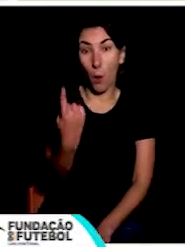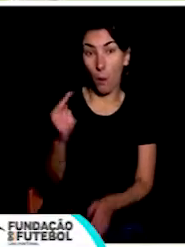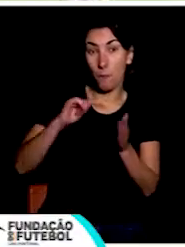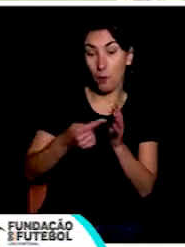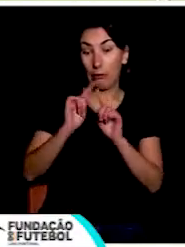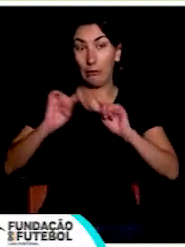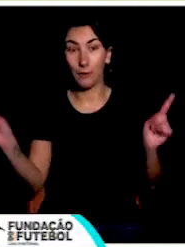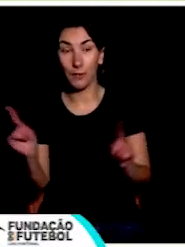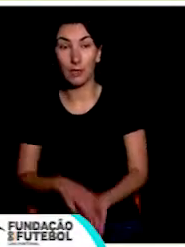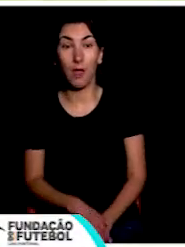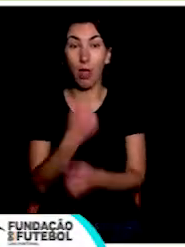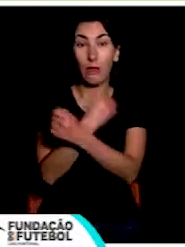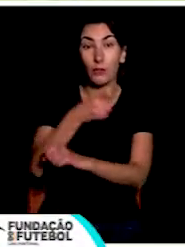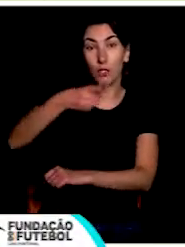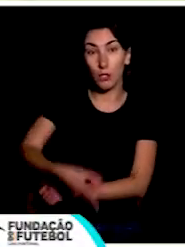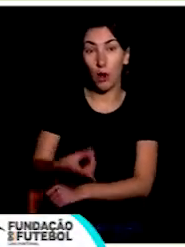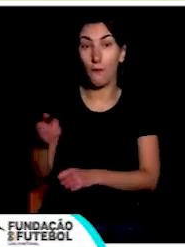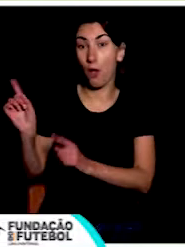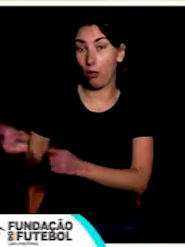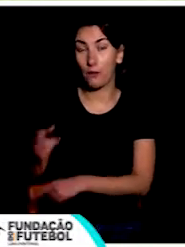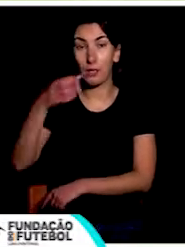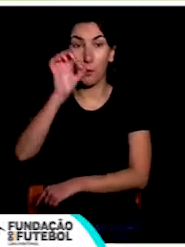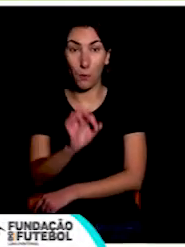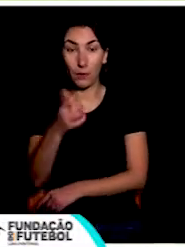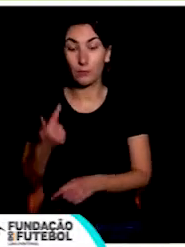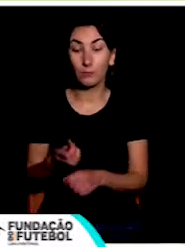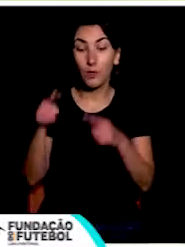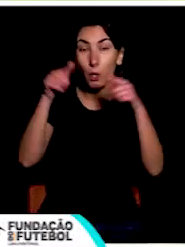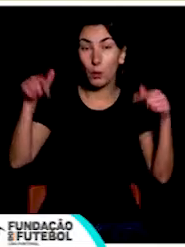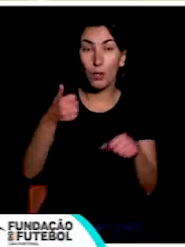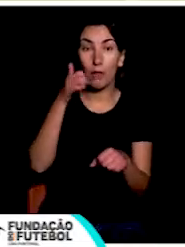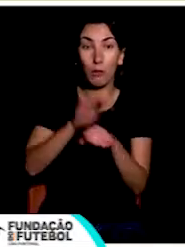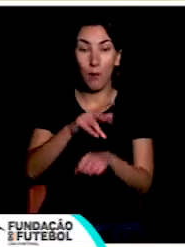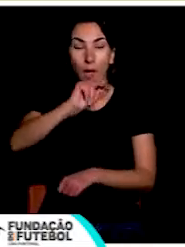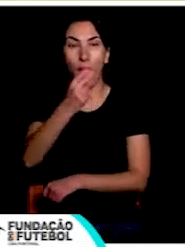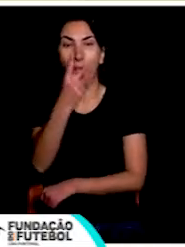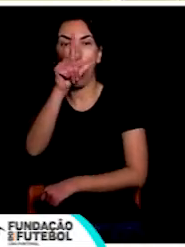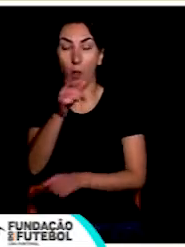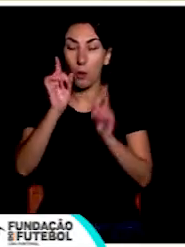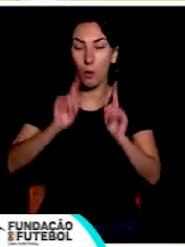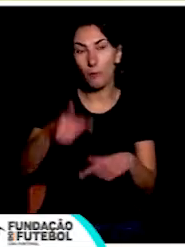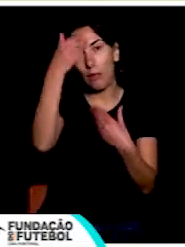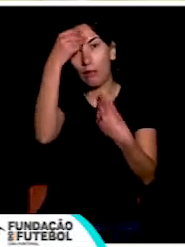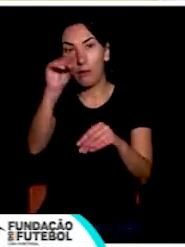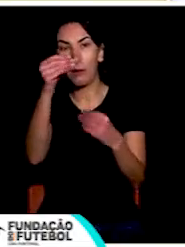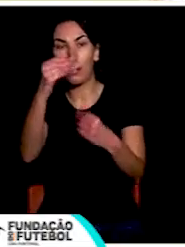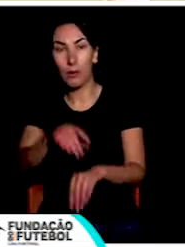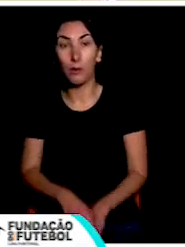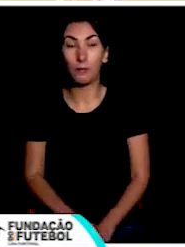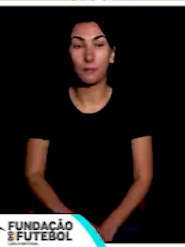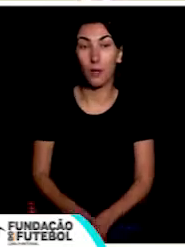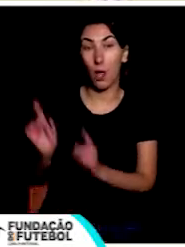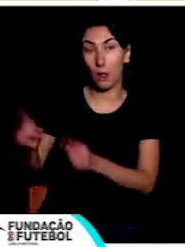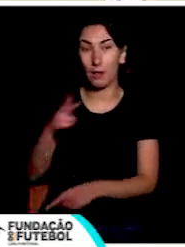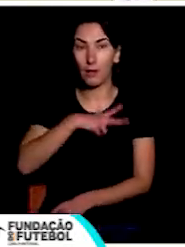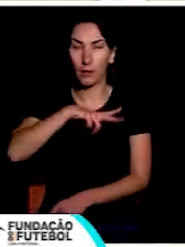Separados por apenas um ponto, Leixões com 9 e Oliveirense com 8 vão medir forças no Estádio do Mar. Neste jogo, Raul Oliveira vai estrear-se como treinador do